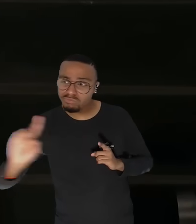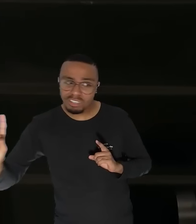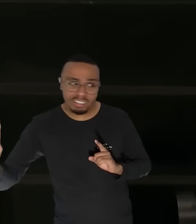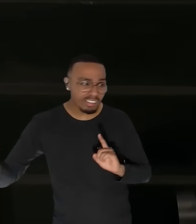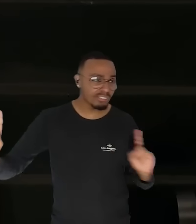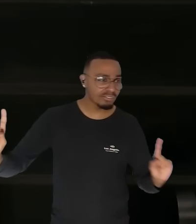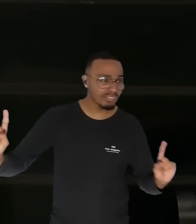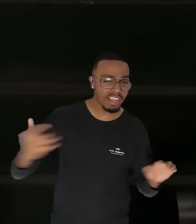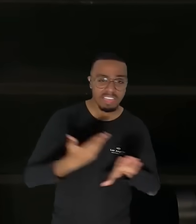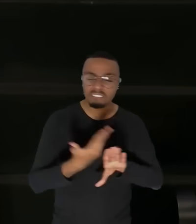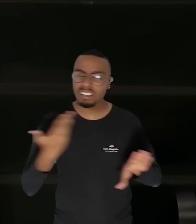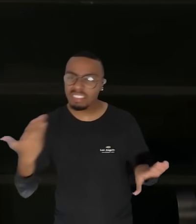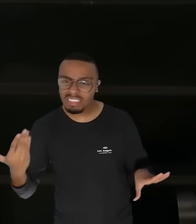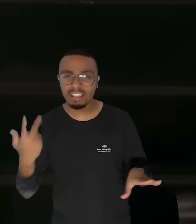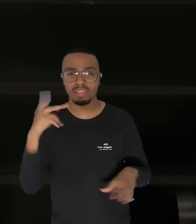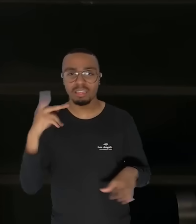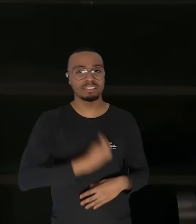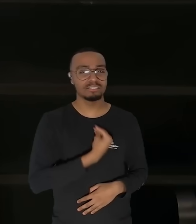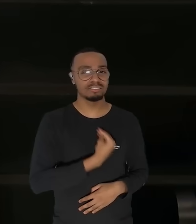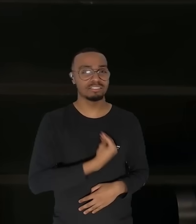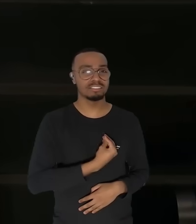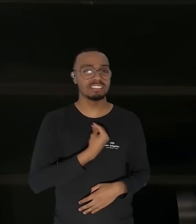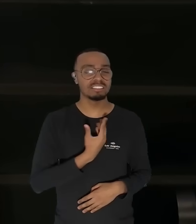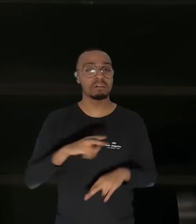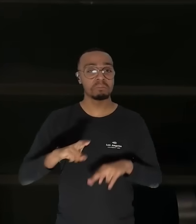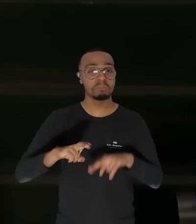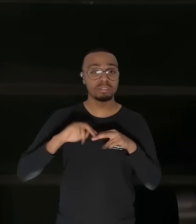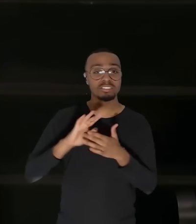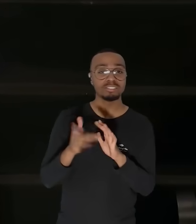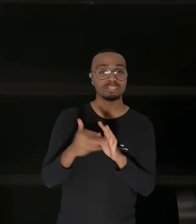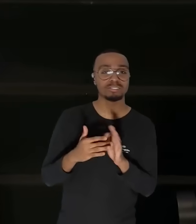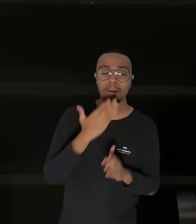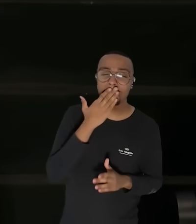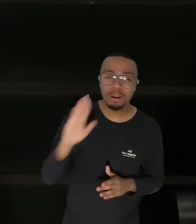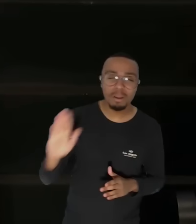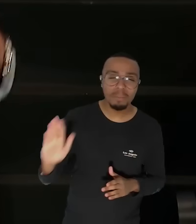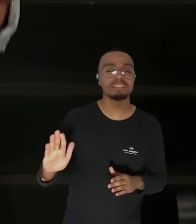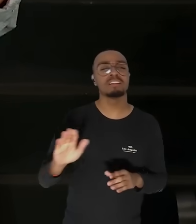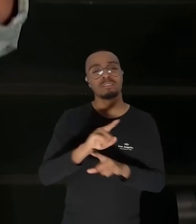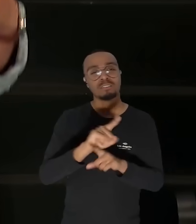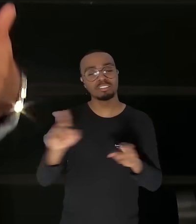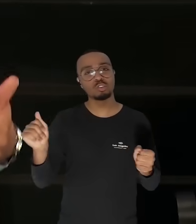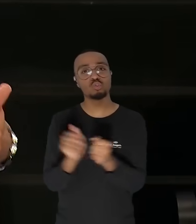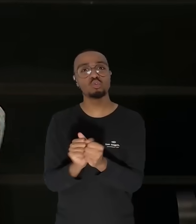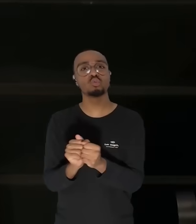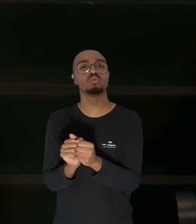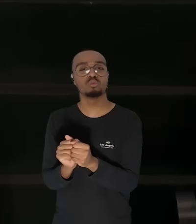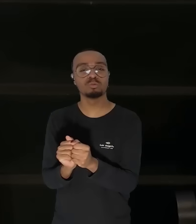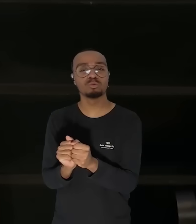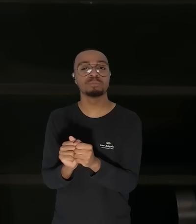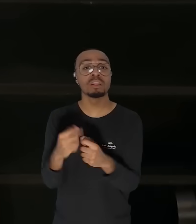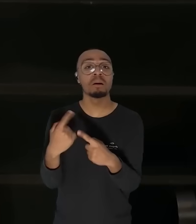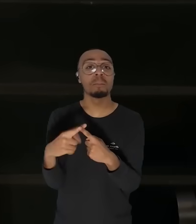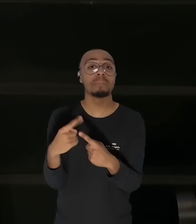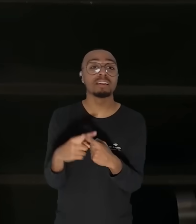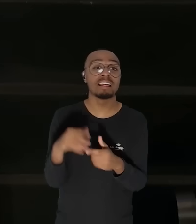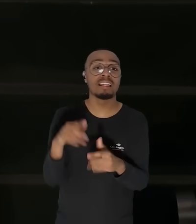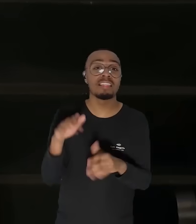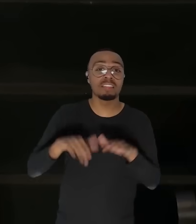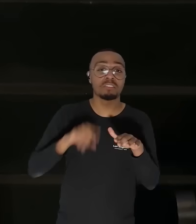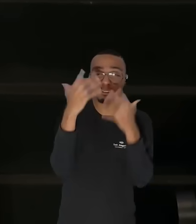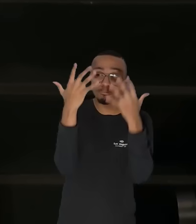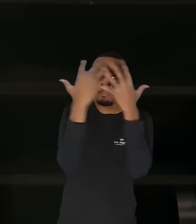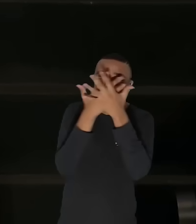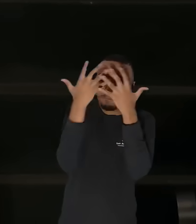algo, porque exatamente terão situações que isso não vai ser claro. Quer ver mais